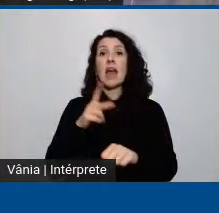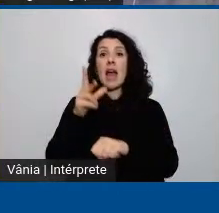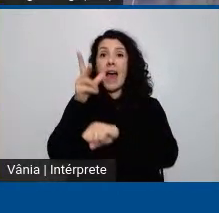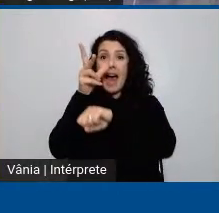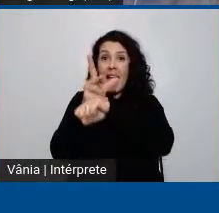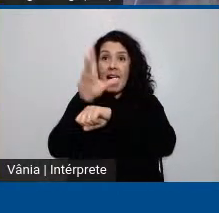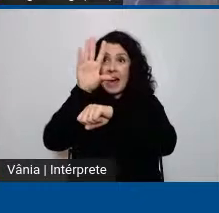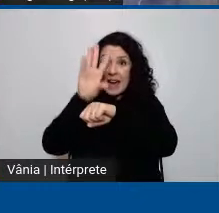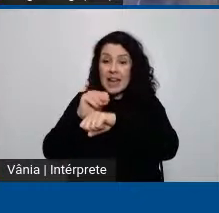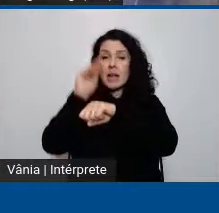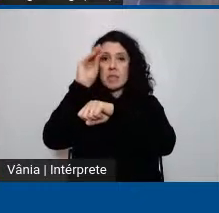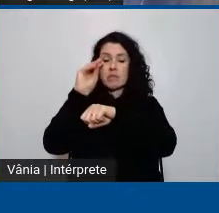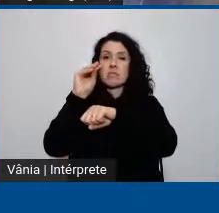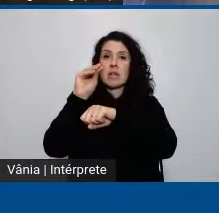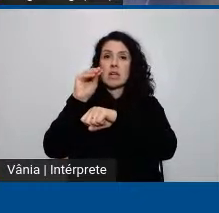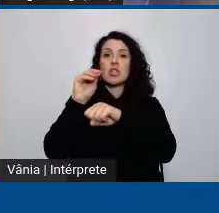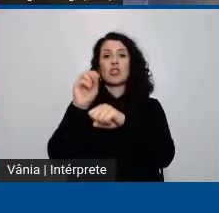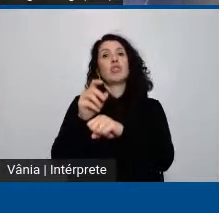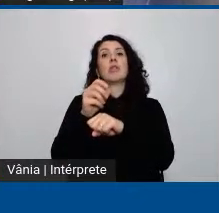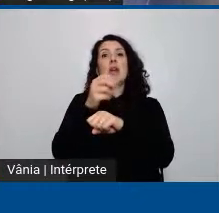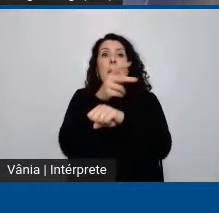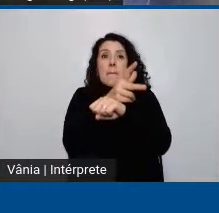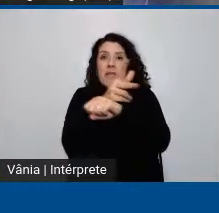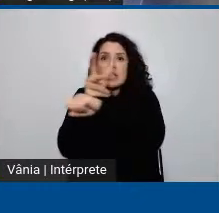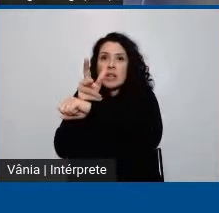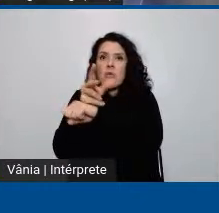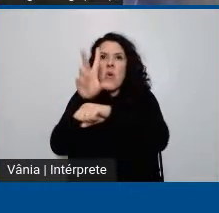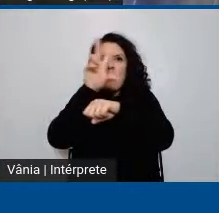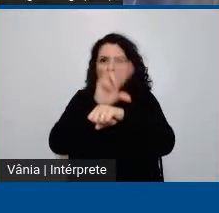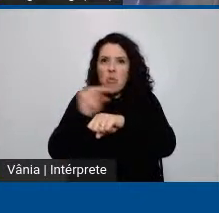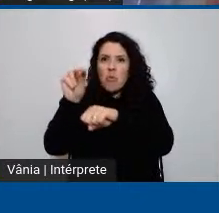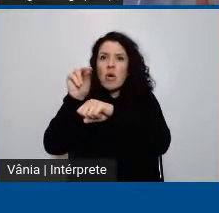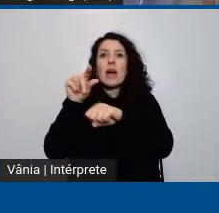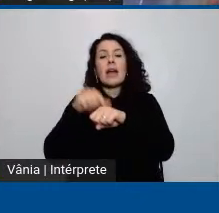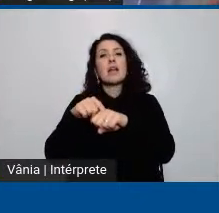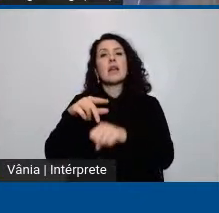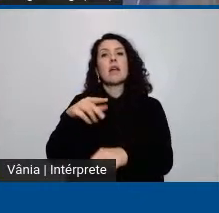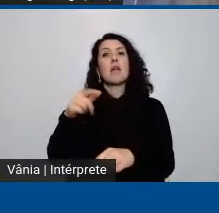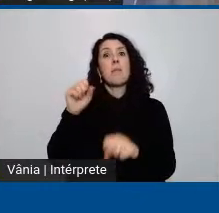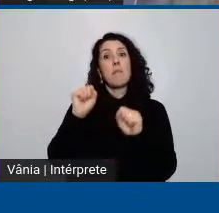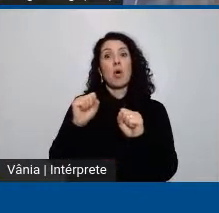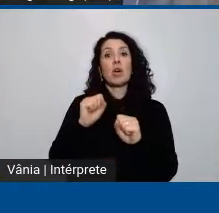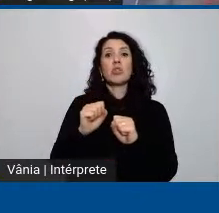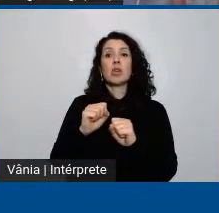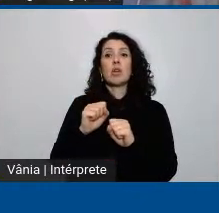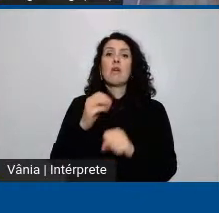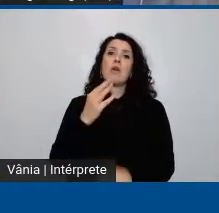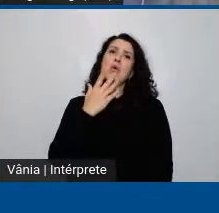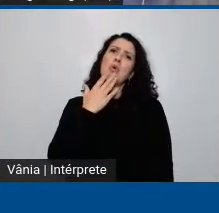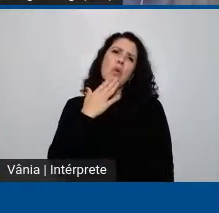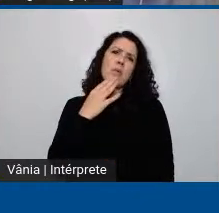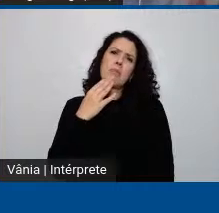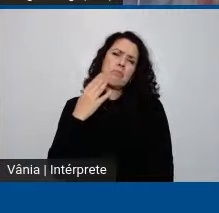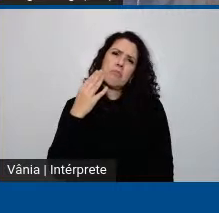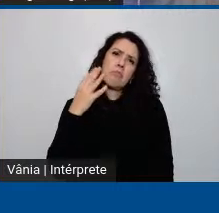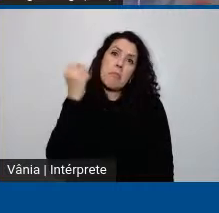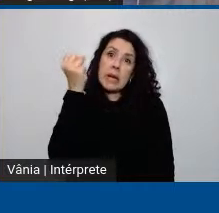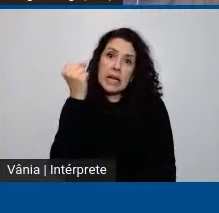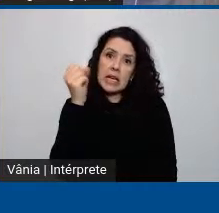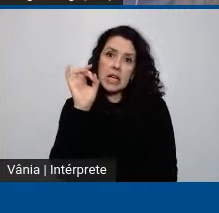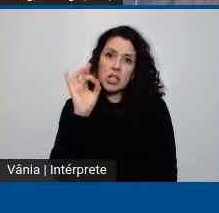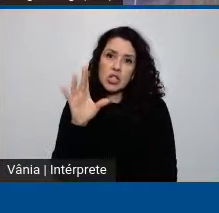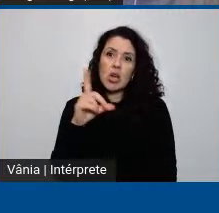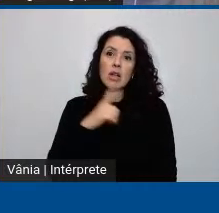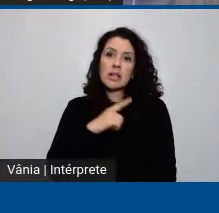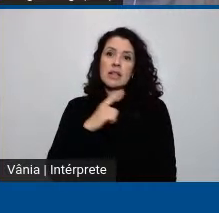de colódio permite com que ele mesmo, né, aqui de calças brancas, né, e aqui também à direita, apareça duas